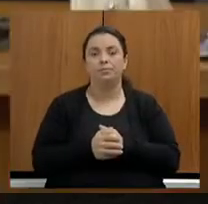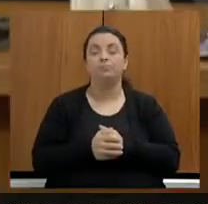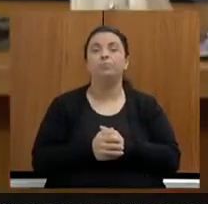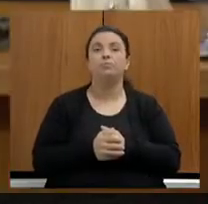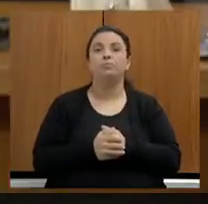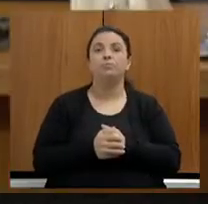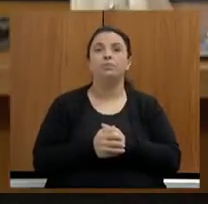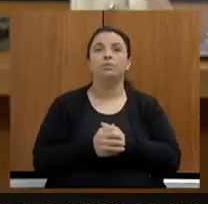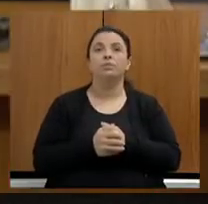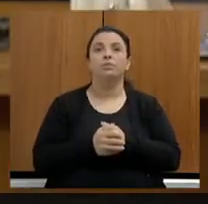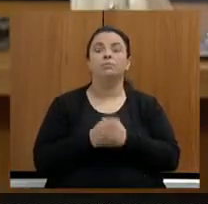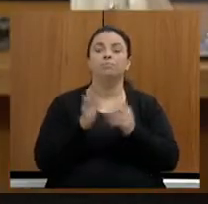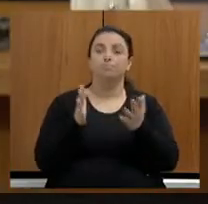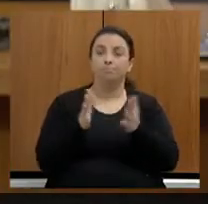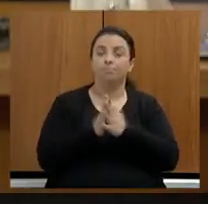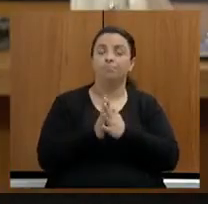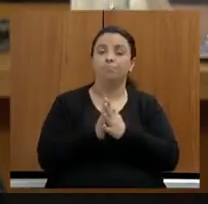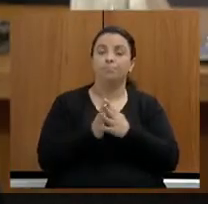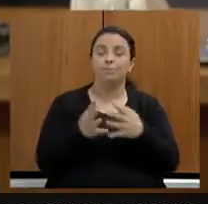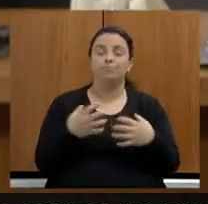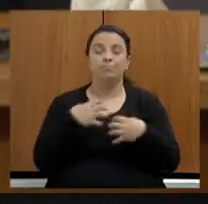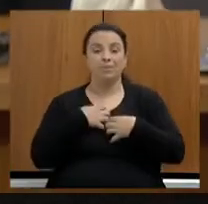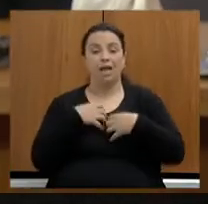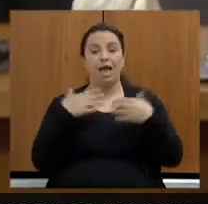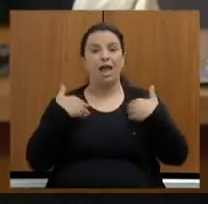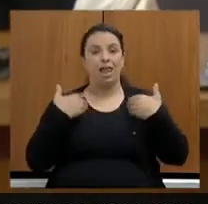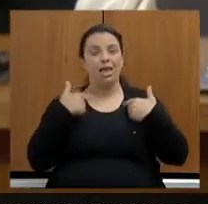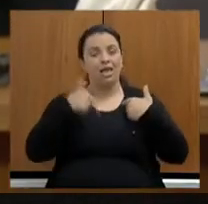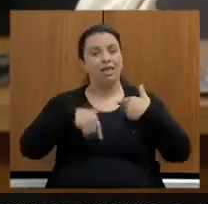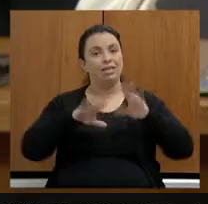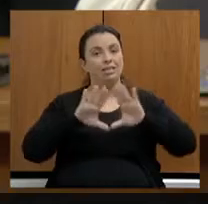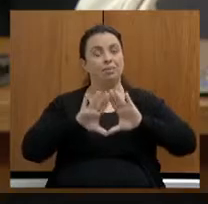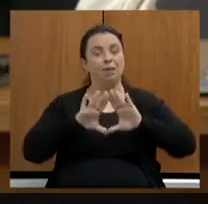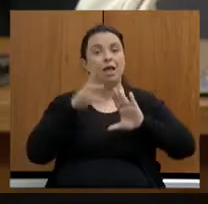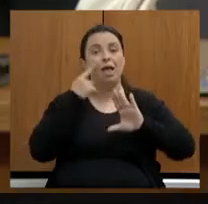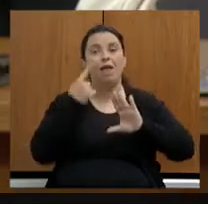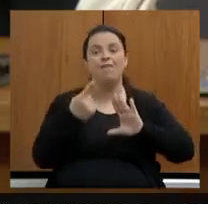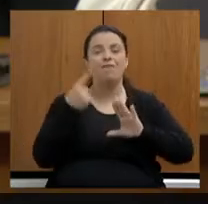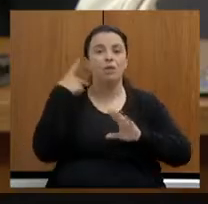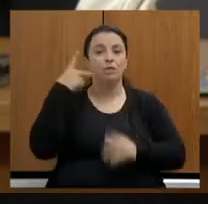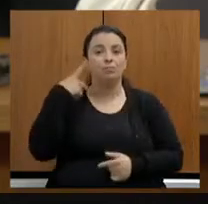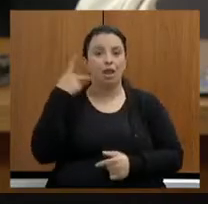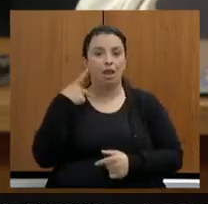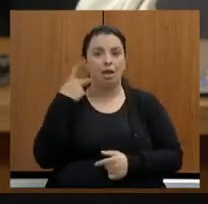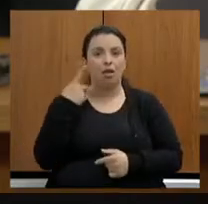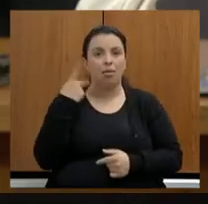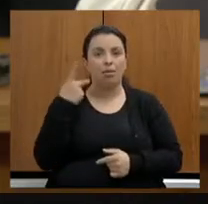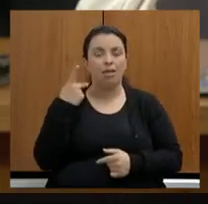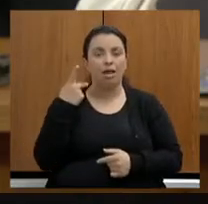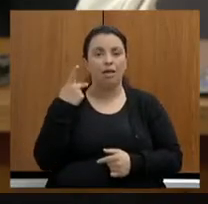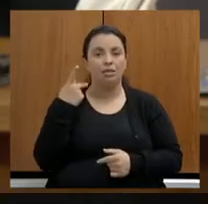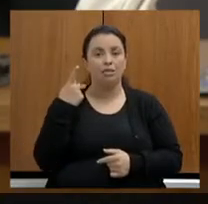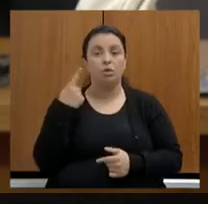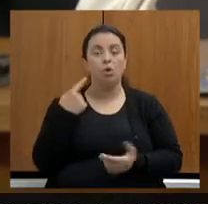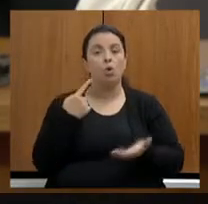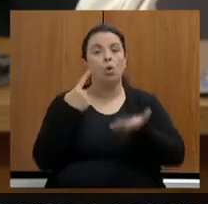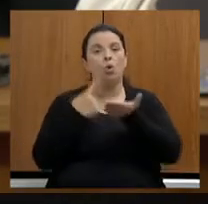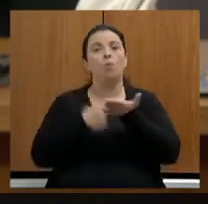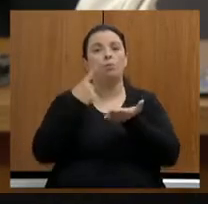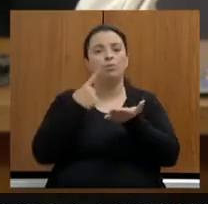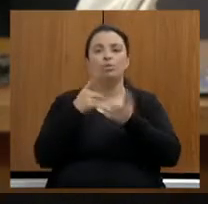Deputado sabe o que a minha grande alegria de estar na sua casa ever parlamentares comprometidos